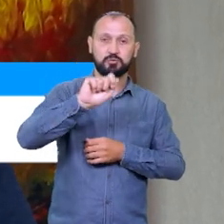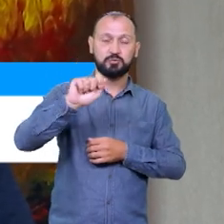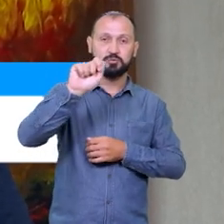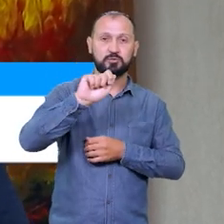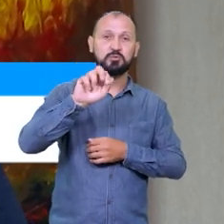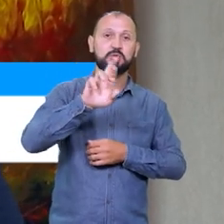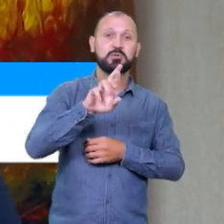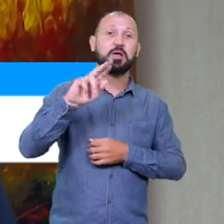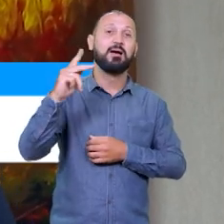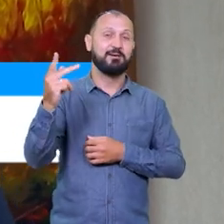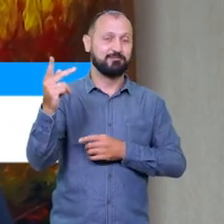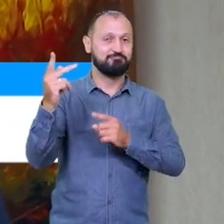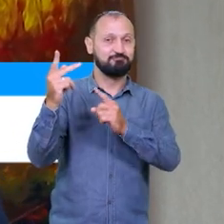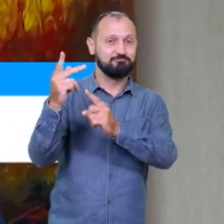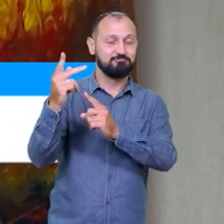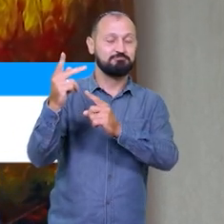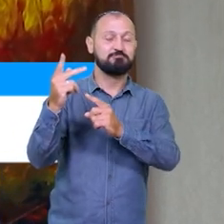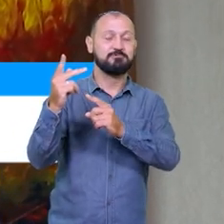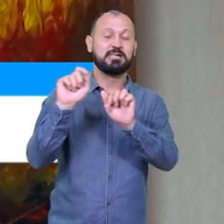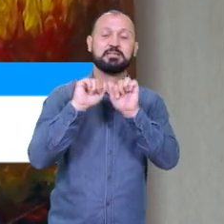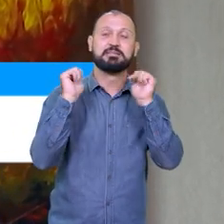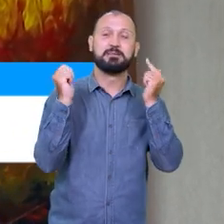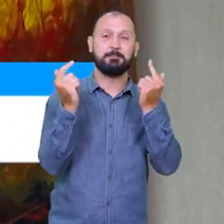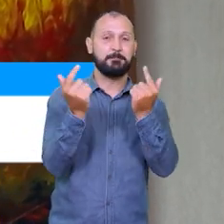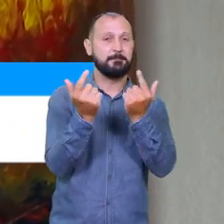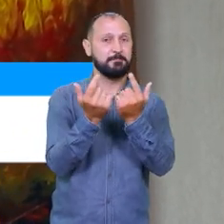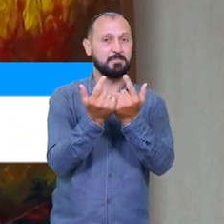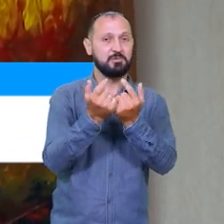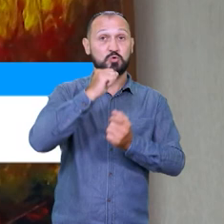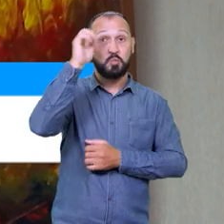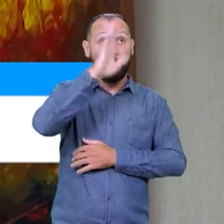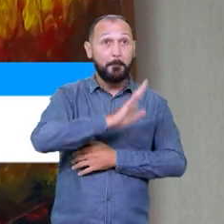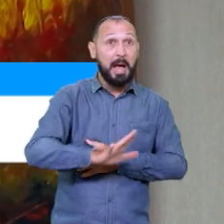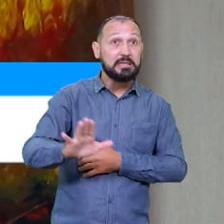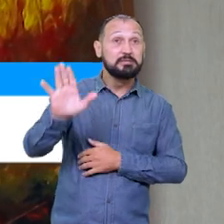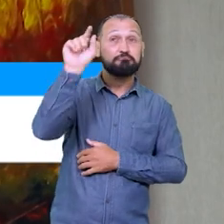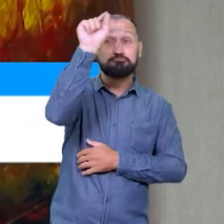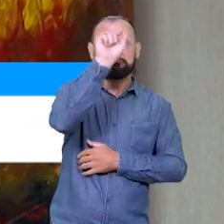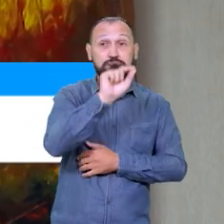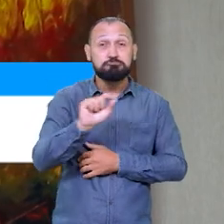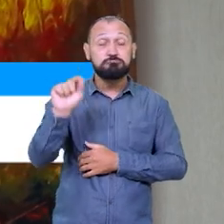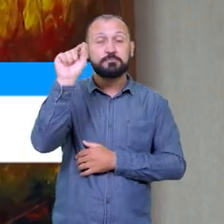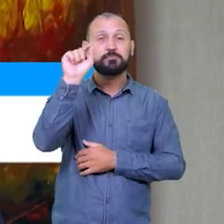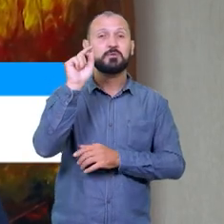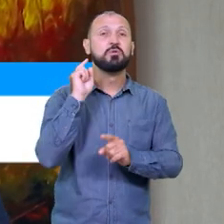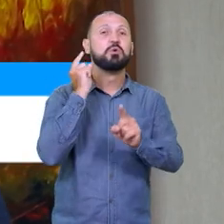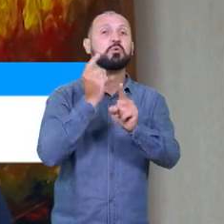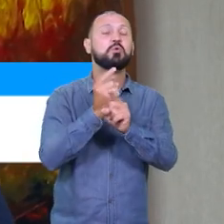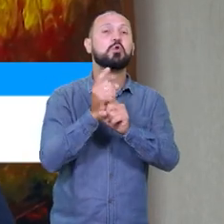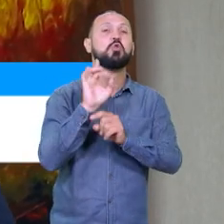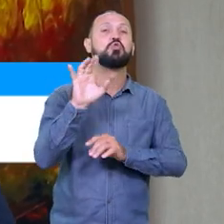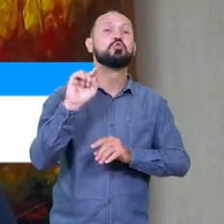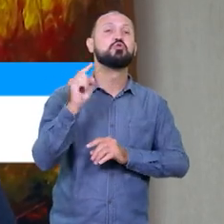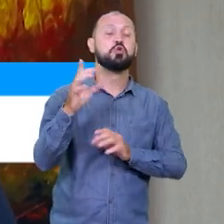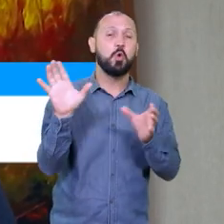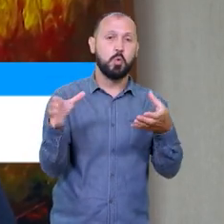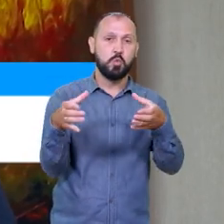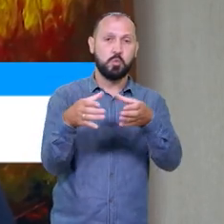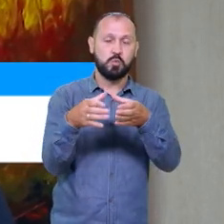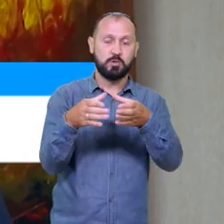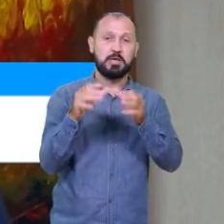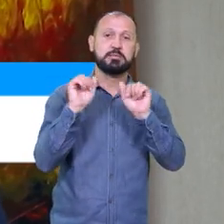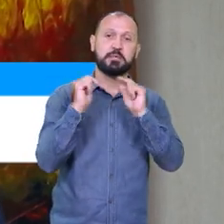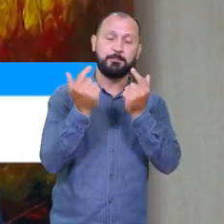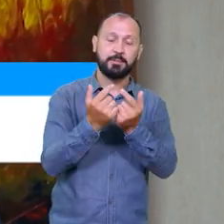associação dos recursos humanos das assembleias Legislativa do Brasil aí nós reunimos somente